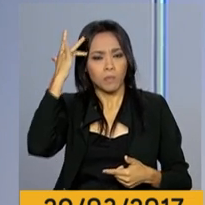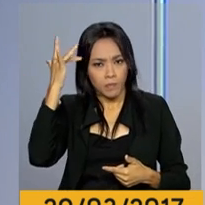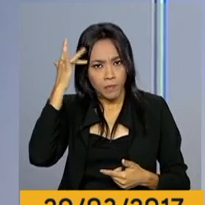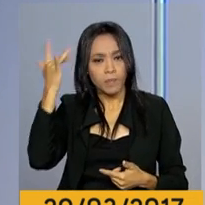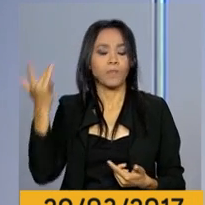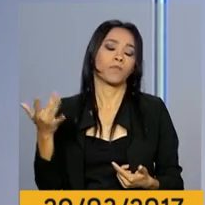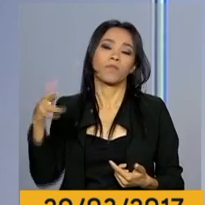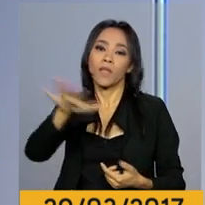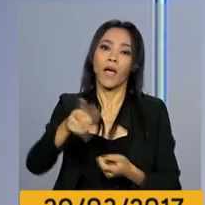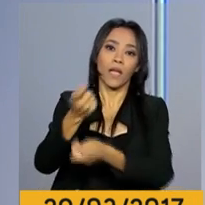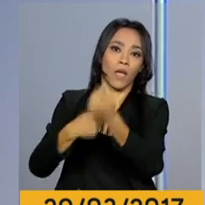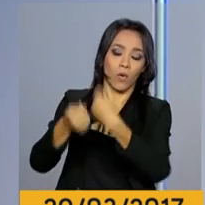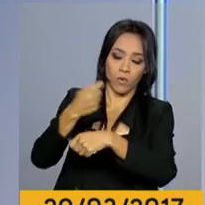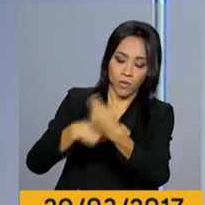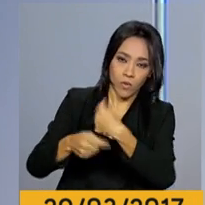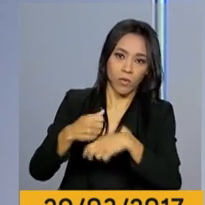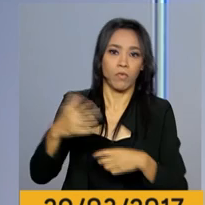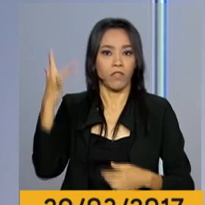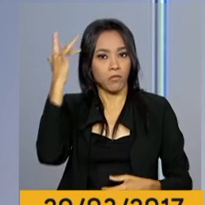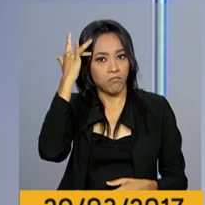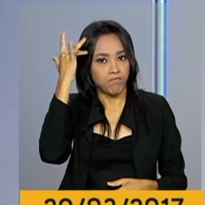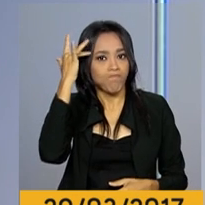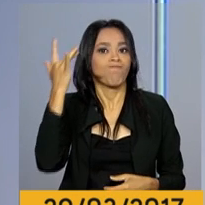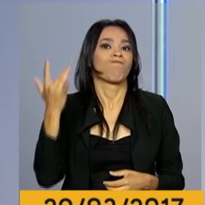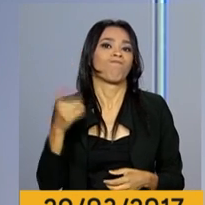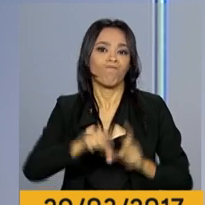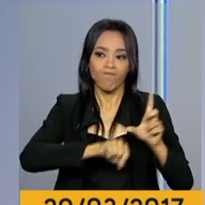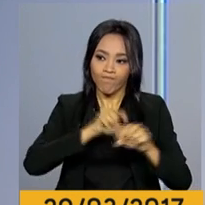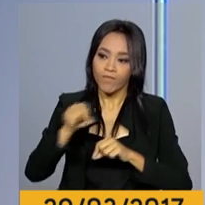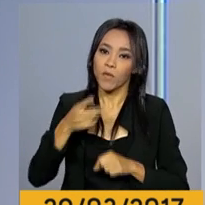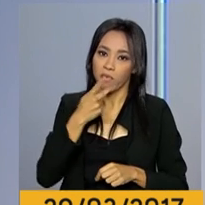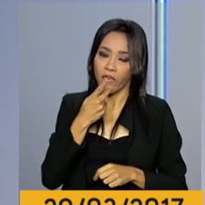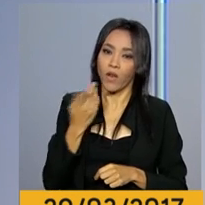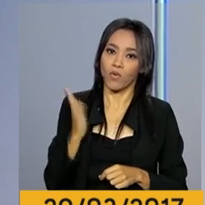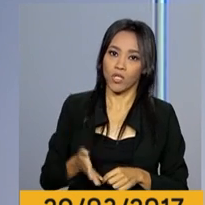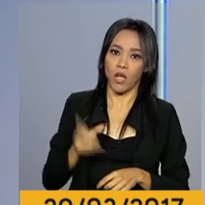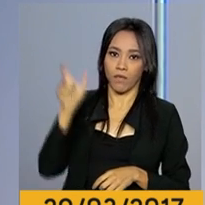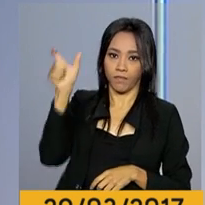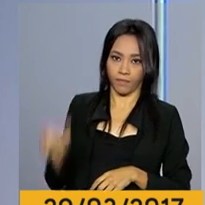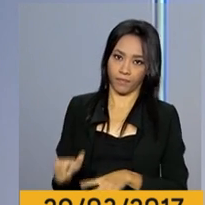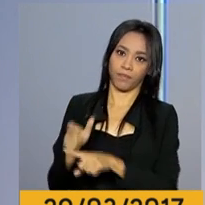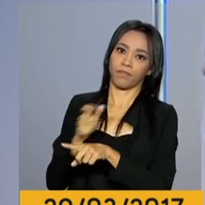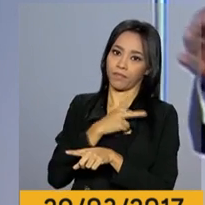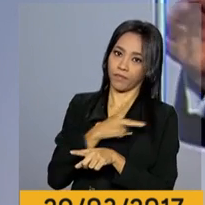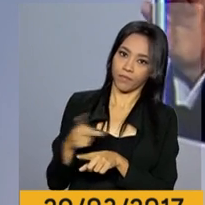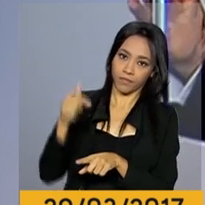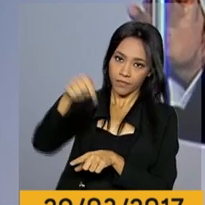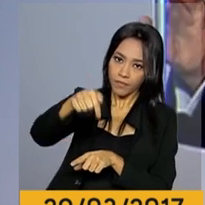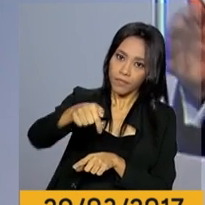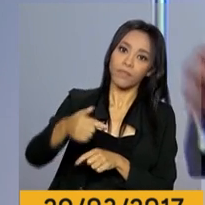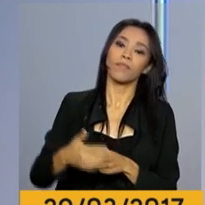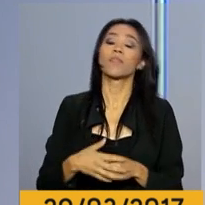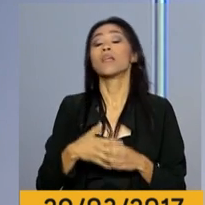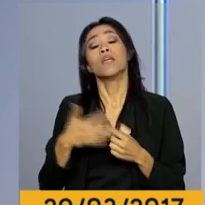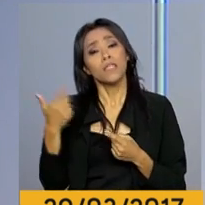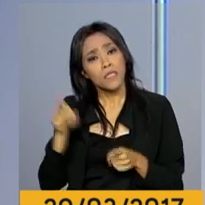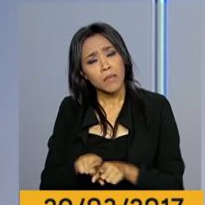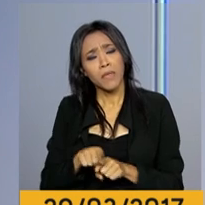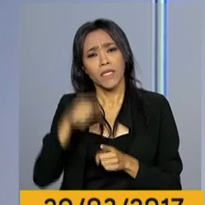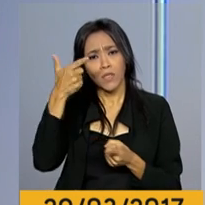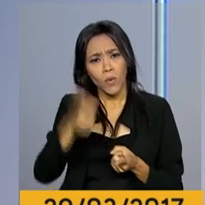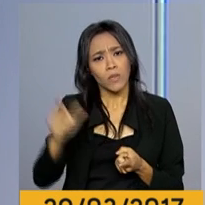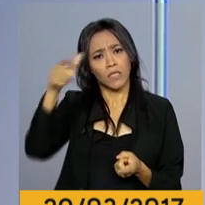da melhor qualificação como mencionou o presidente e de igual maneira nos outros setores da administração